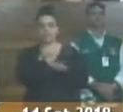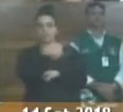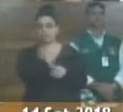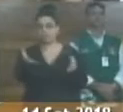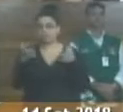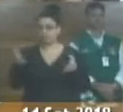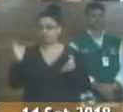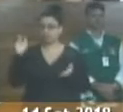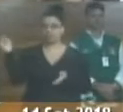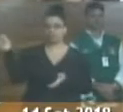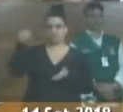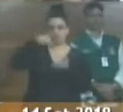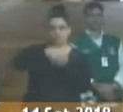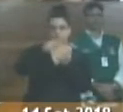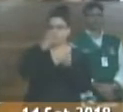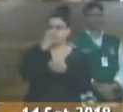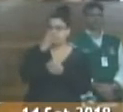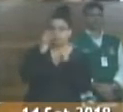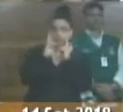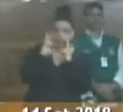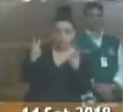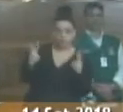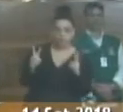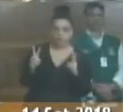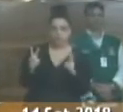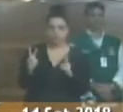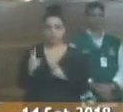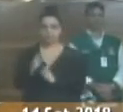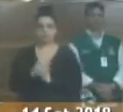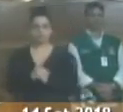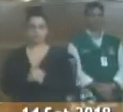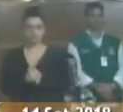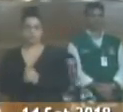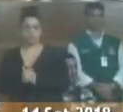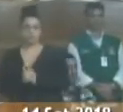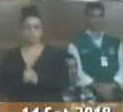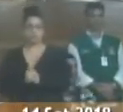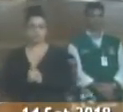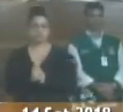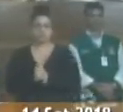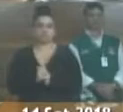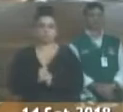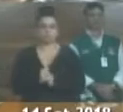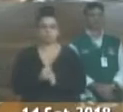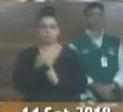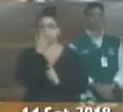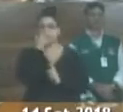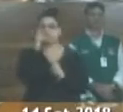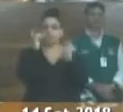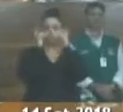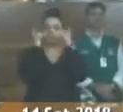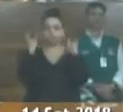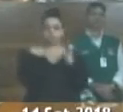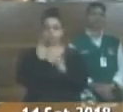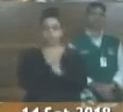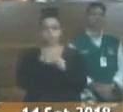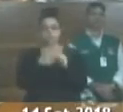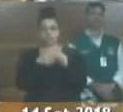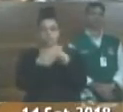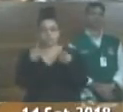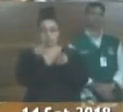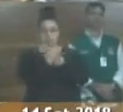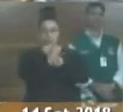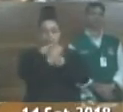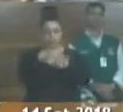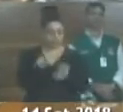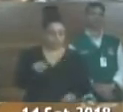estar aqui para ter, nem que seja um minutinho, da atenção de todos nós, porque elas vivem os